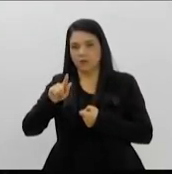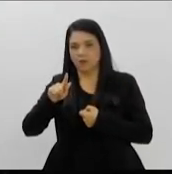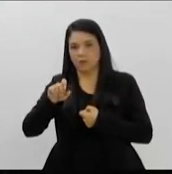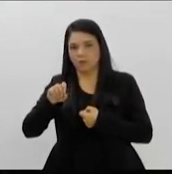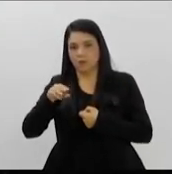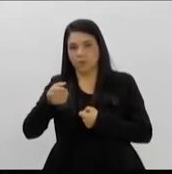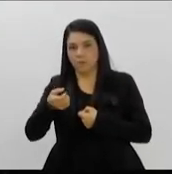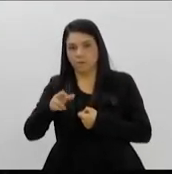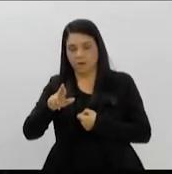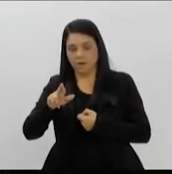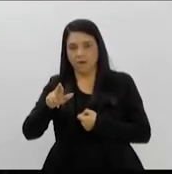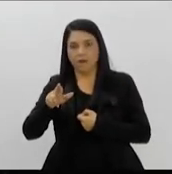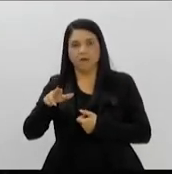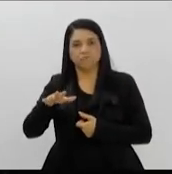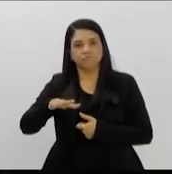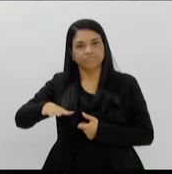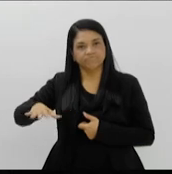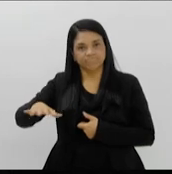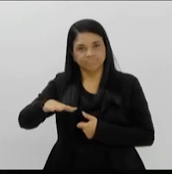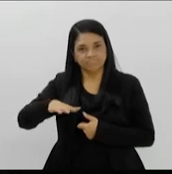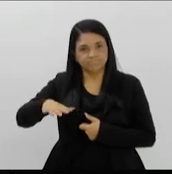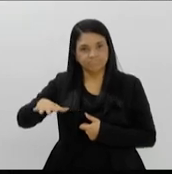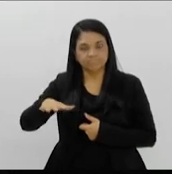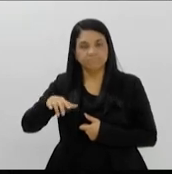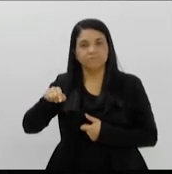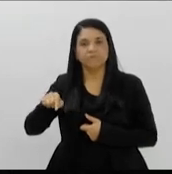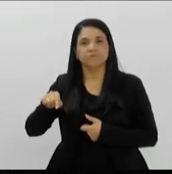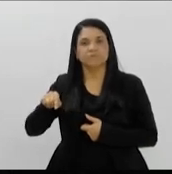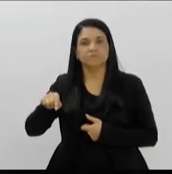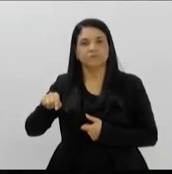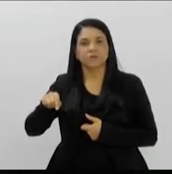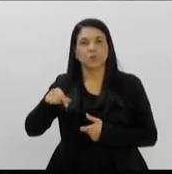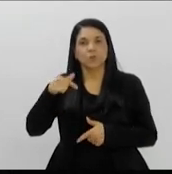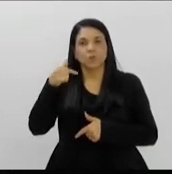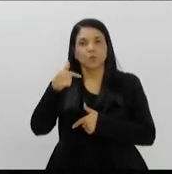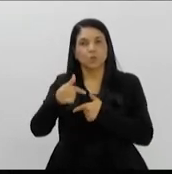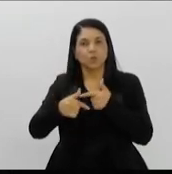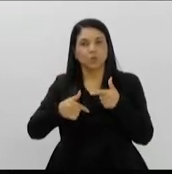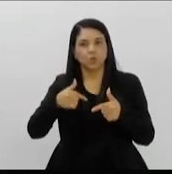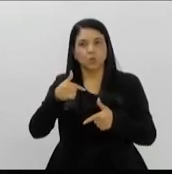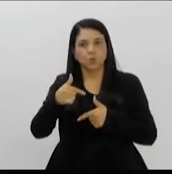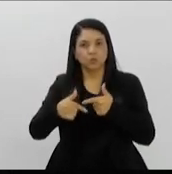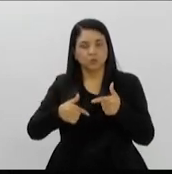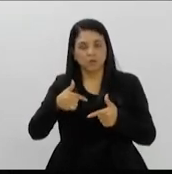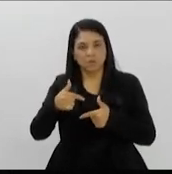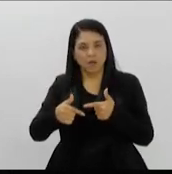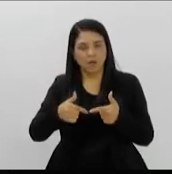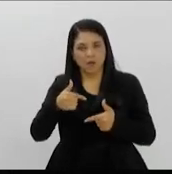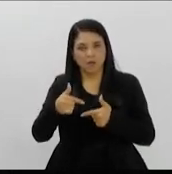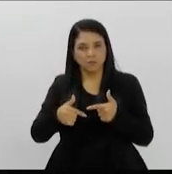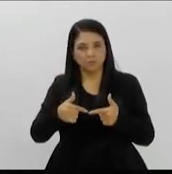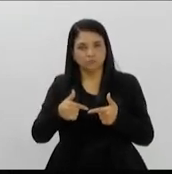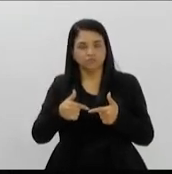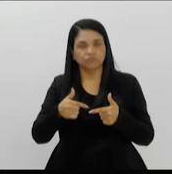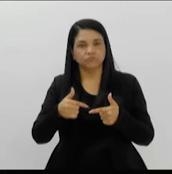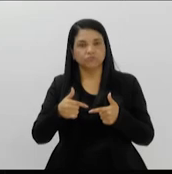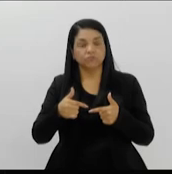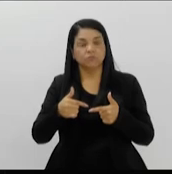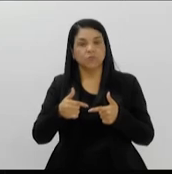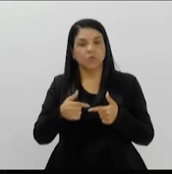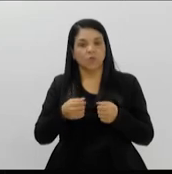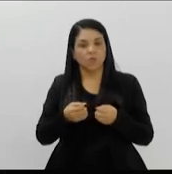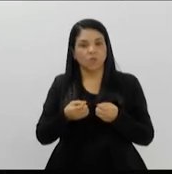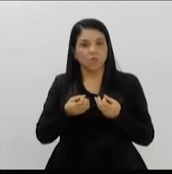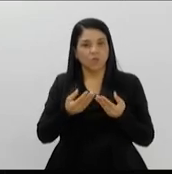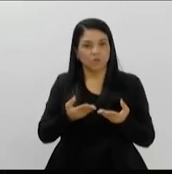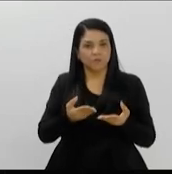nova do bairro, que o trabalho, né, a prestação de serviço feito pela SEDAI no ato